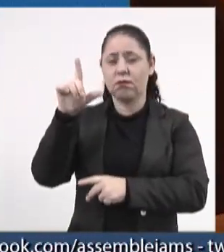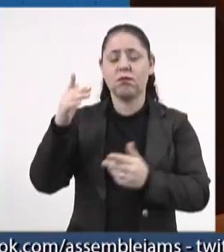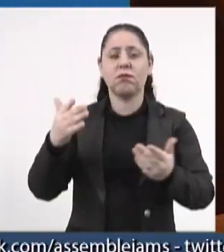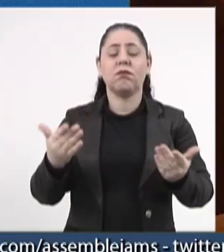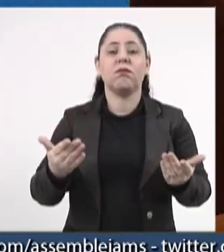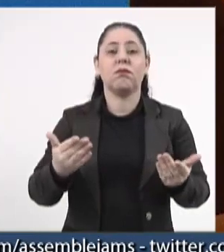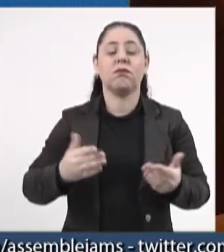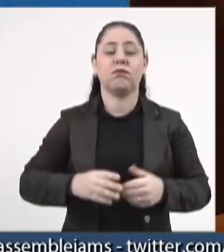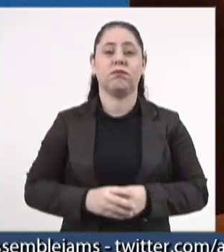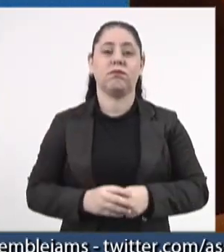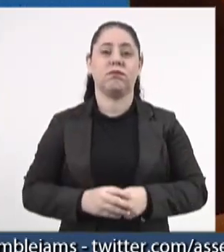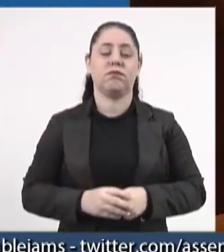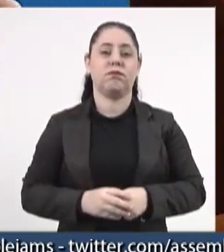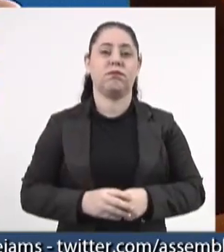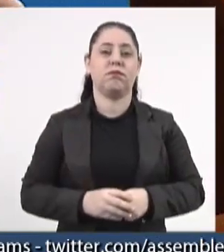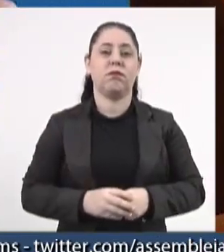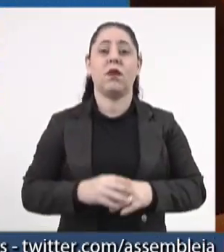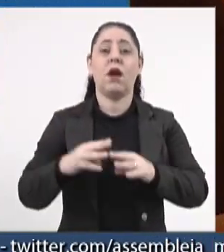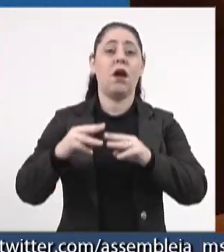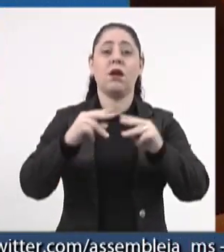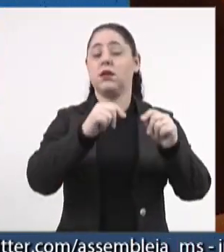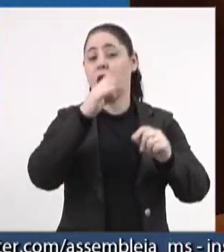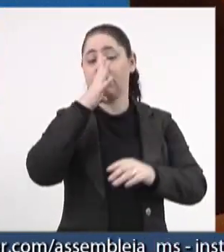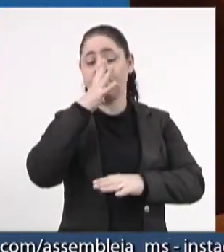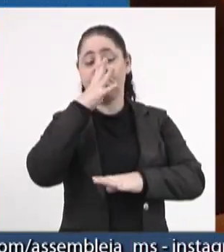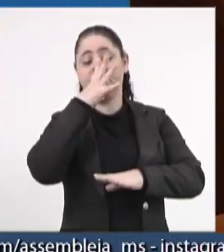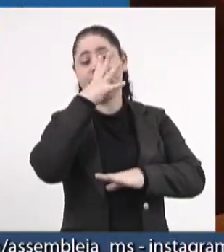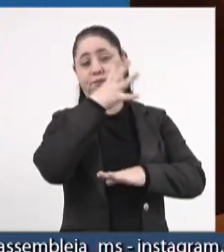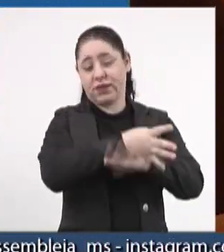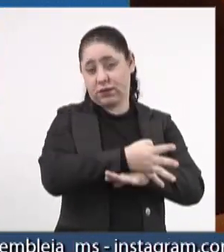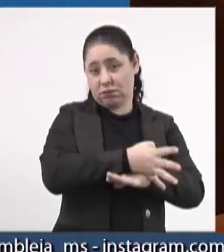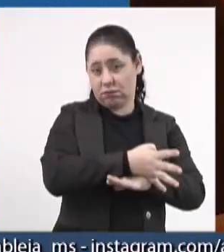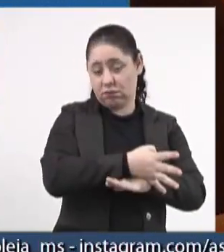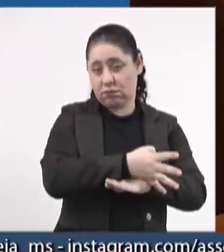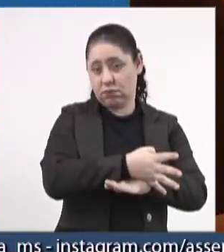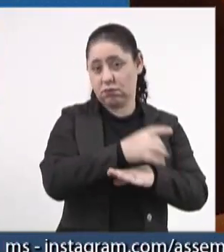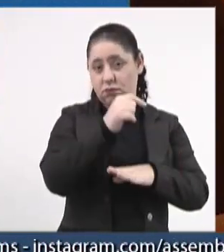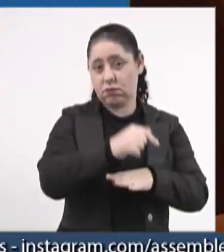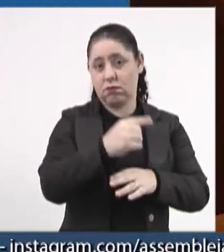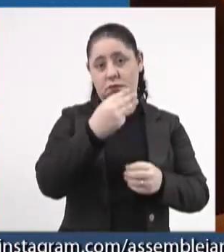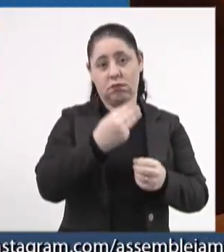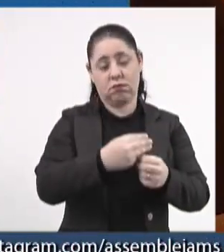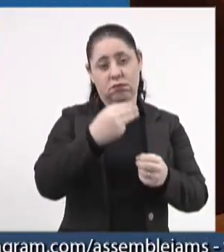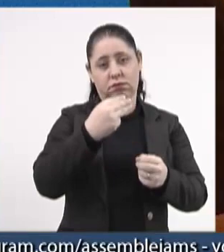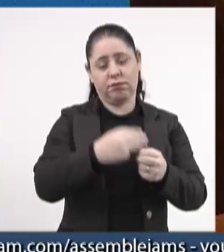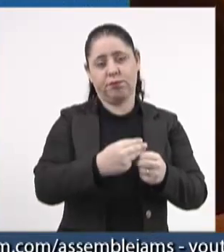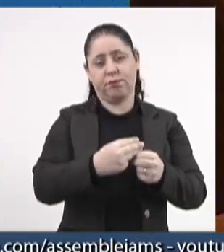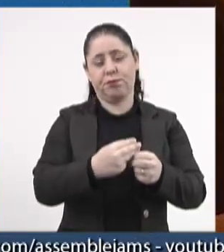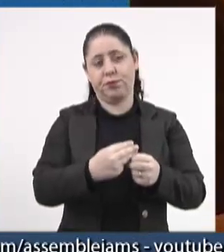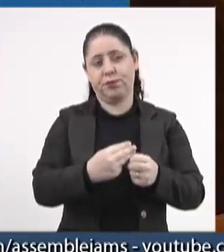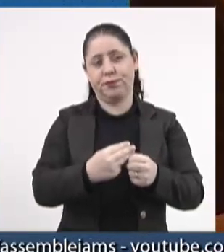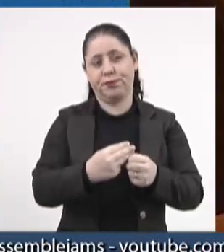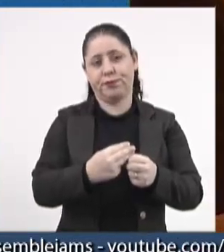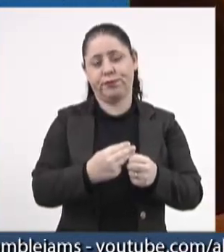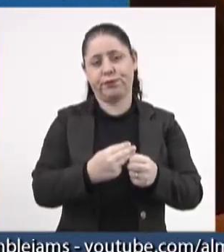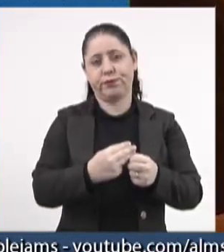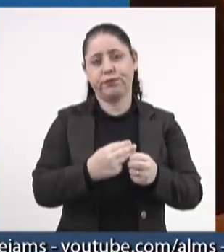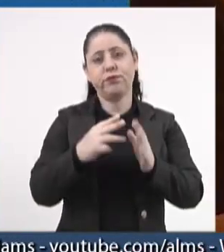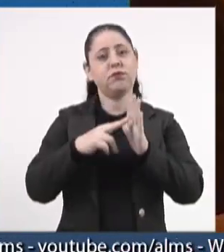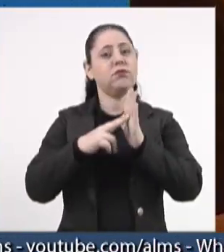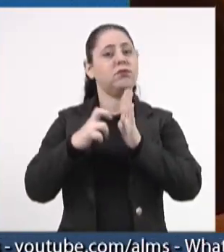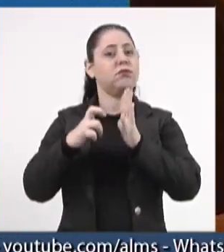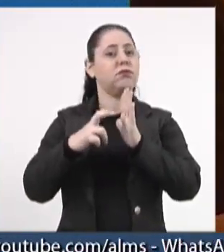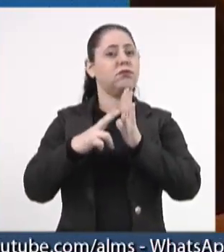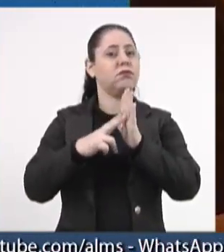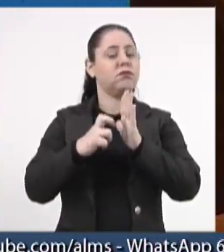Sul. As terras que estão invadidas aqui no município de Dois